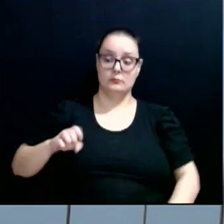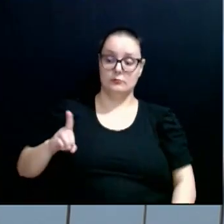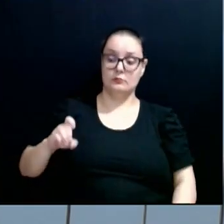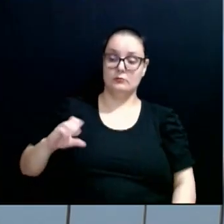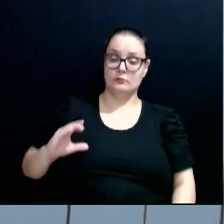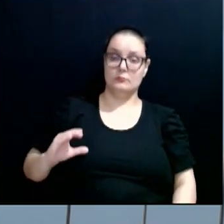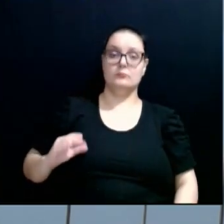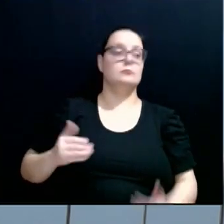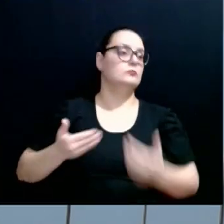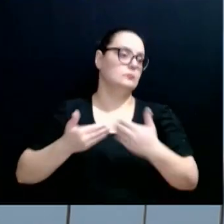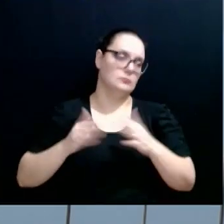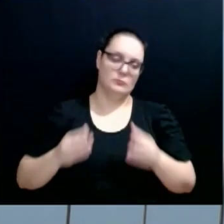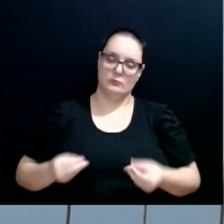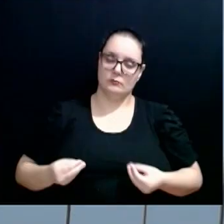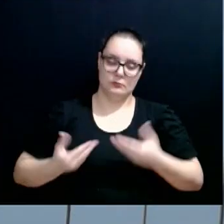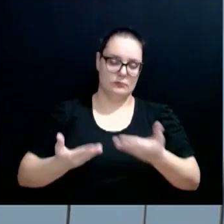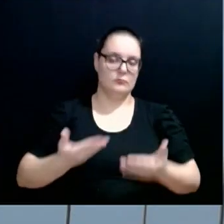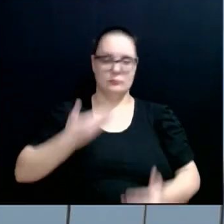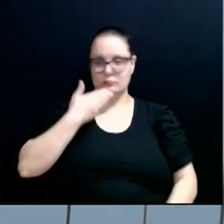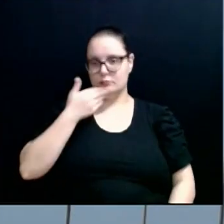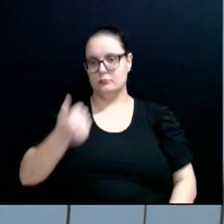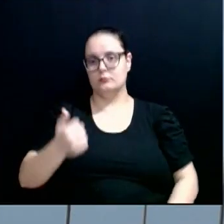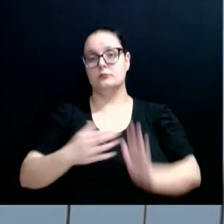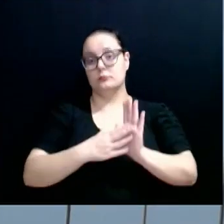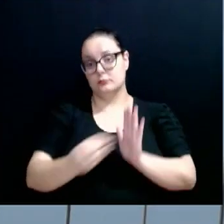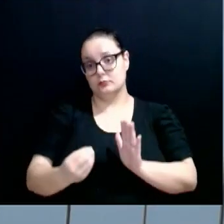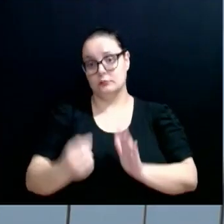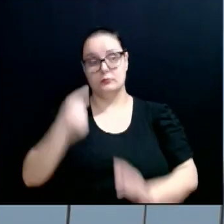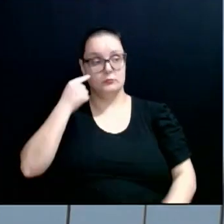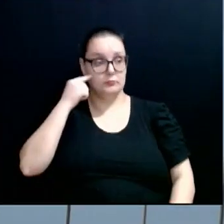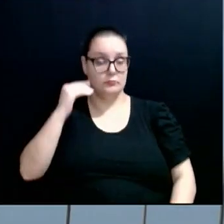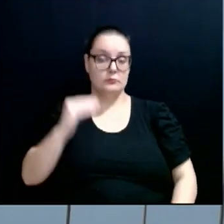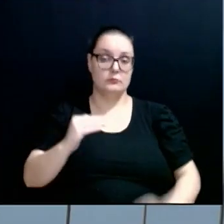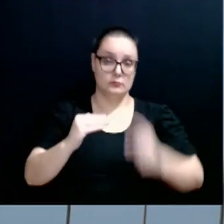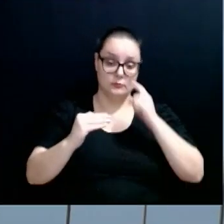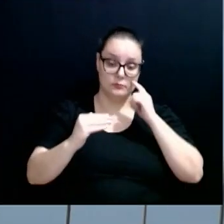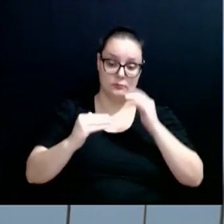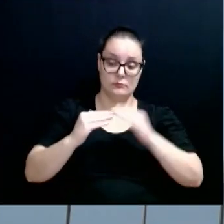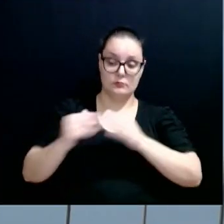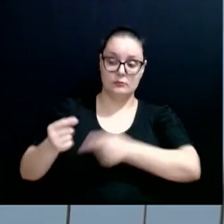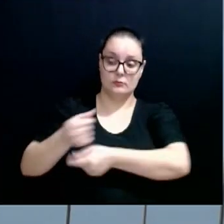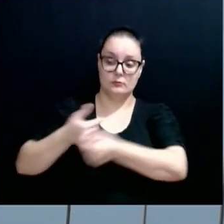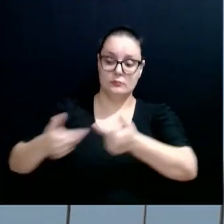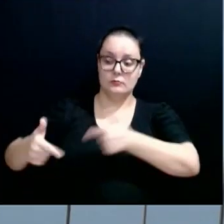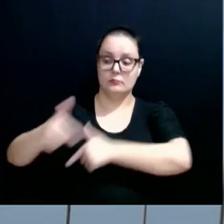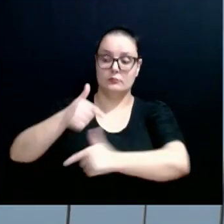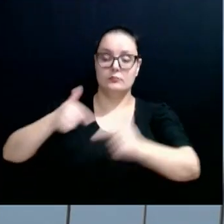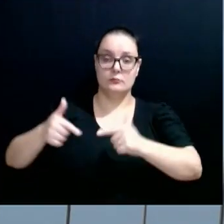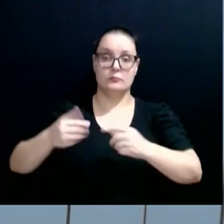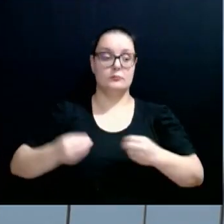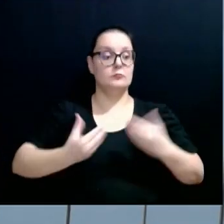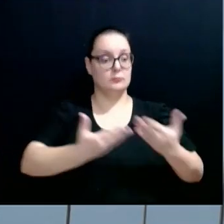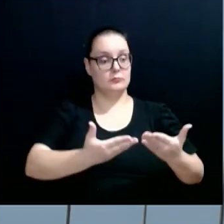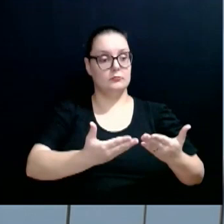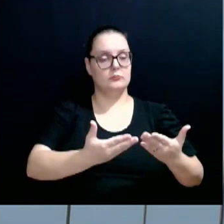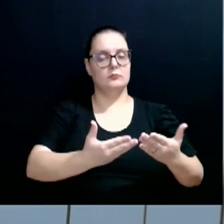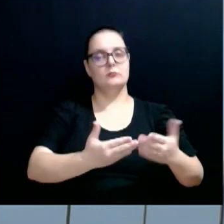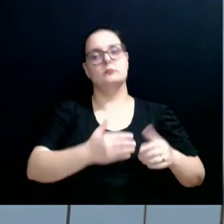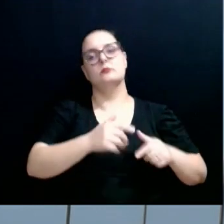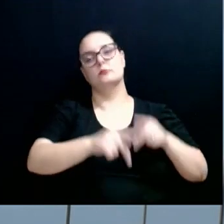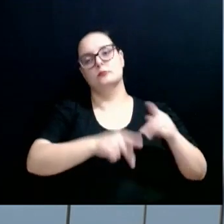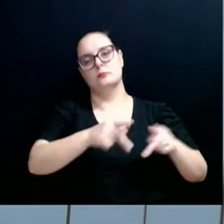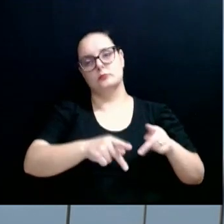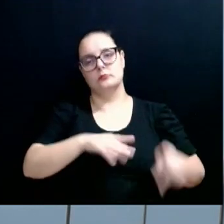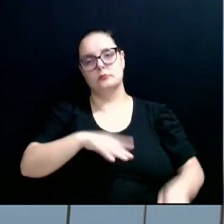melhor modelo, num consenso de mercado e de entrega para a população, para a cidade de Campinas. Se fosse